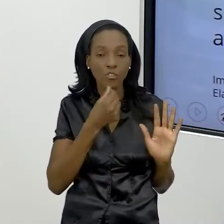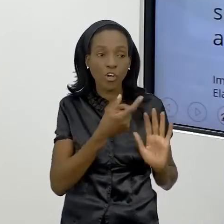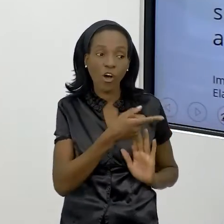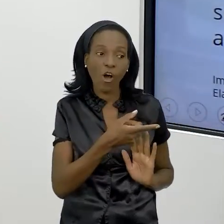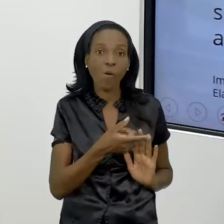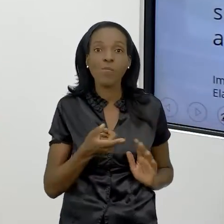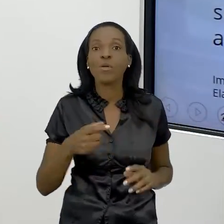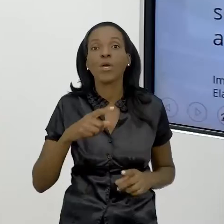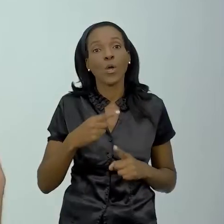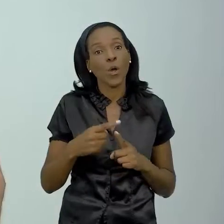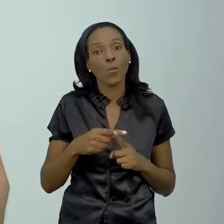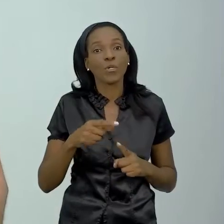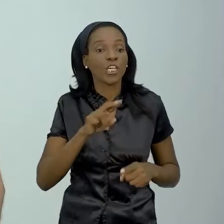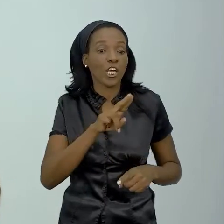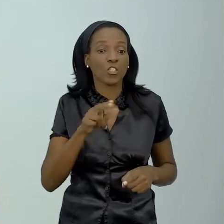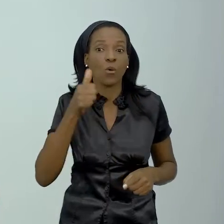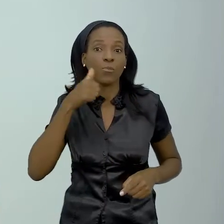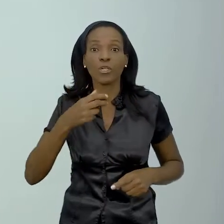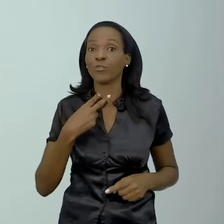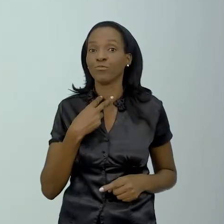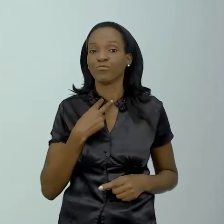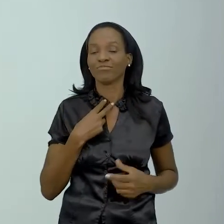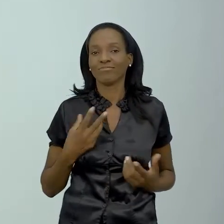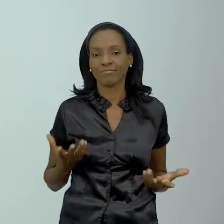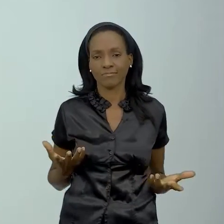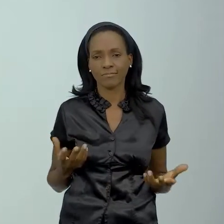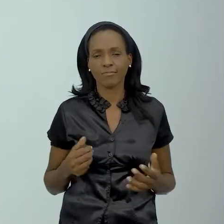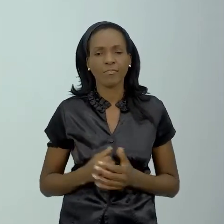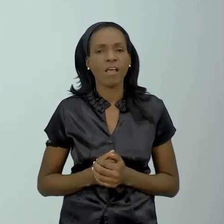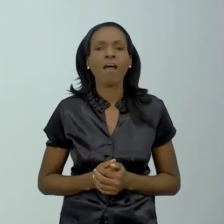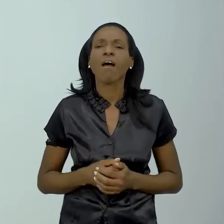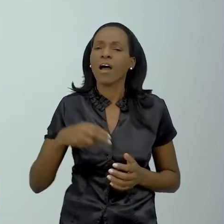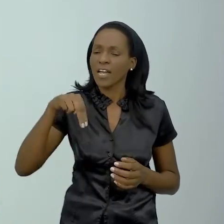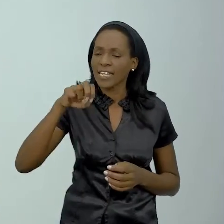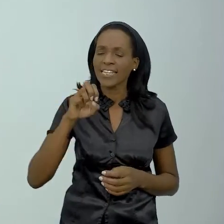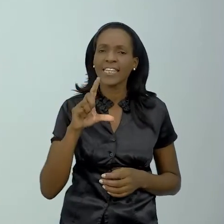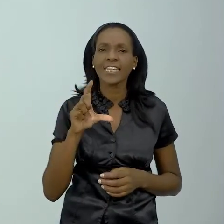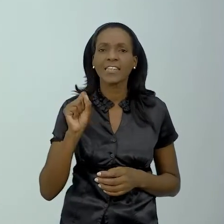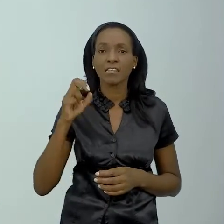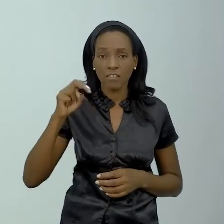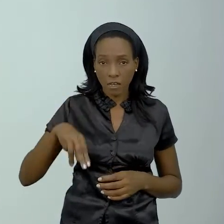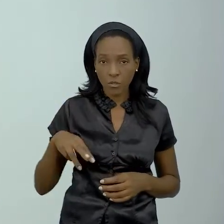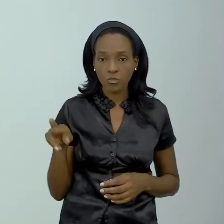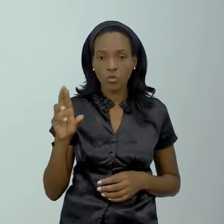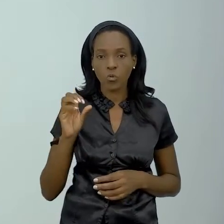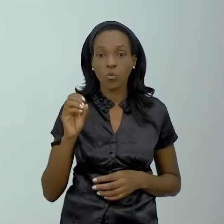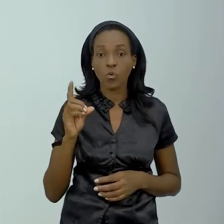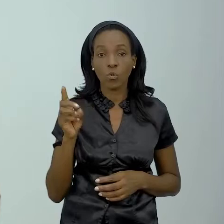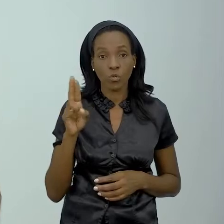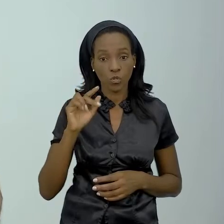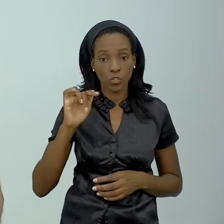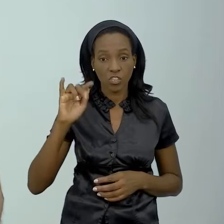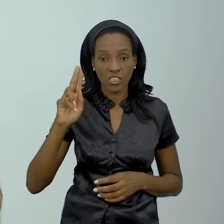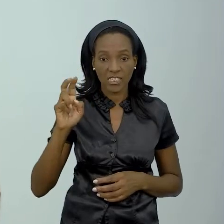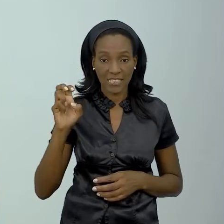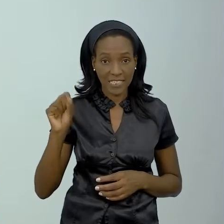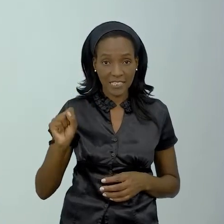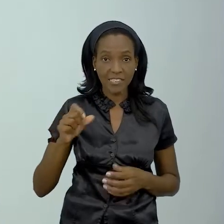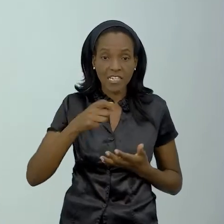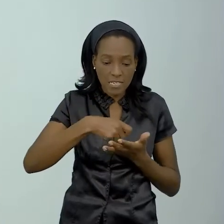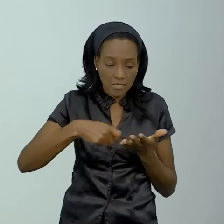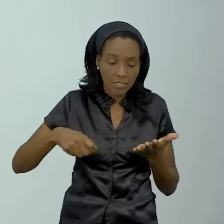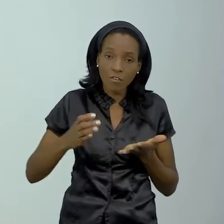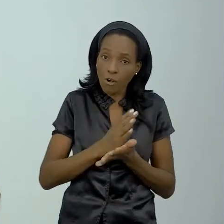podiam publicar. Eu tenho até uma visão contrária. O Nelson Rodrigues, ele escreveu alguns livros com um pseudônimo